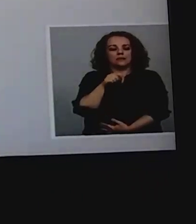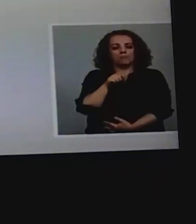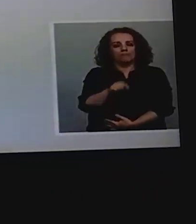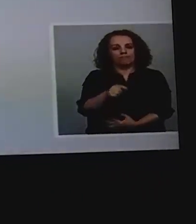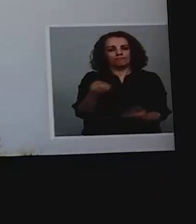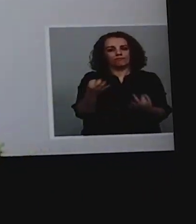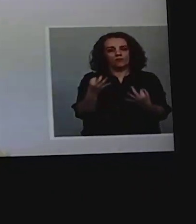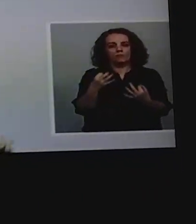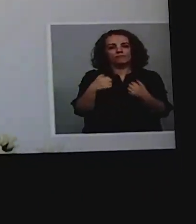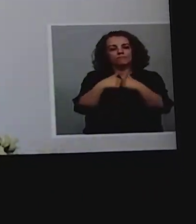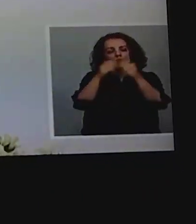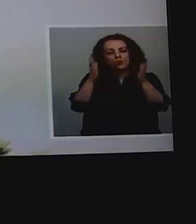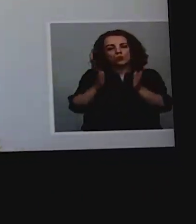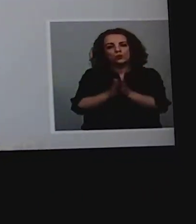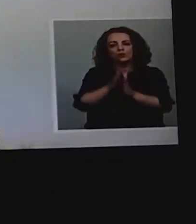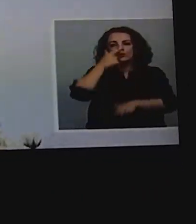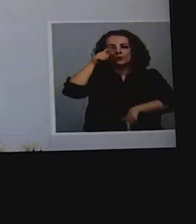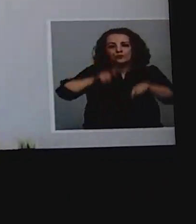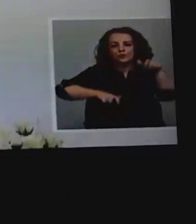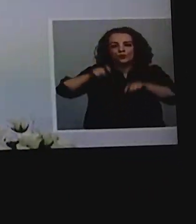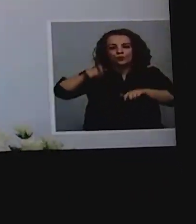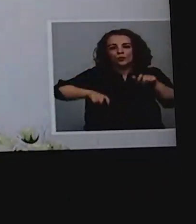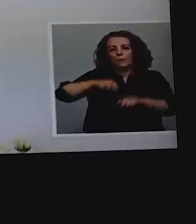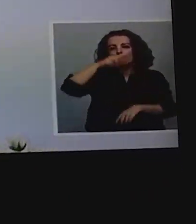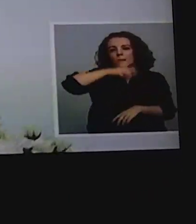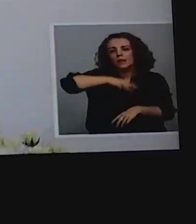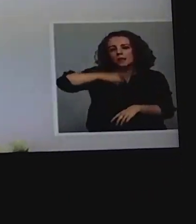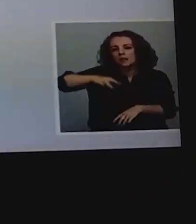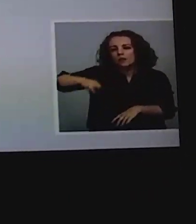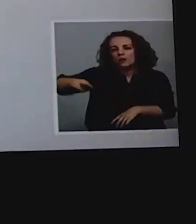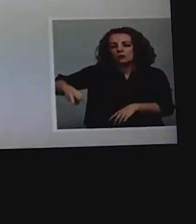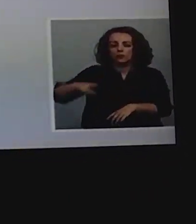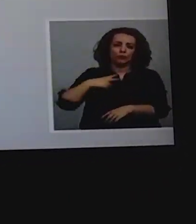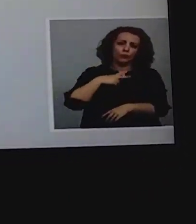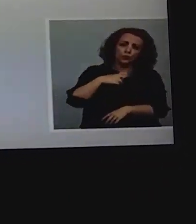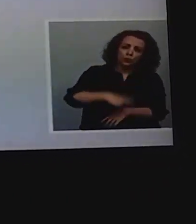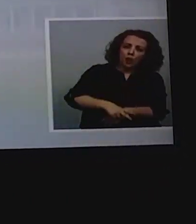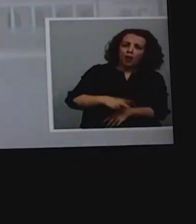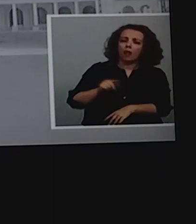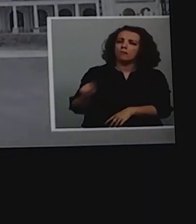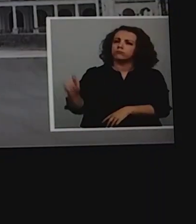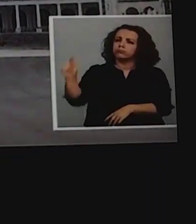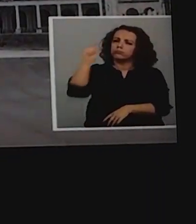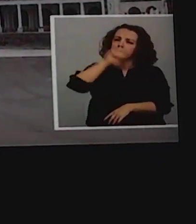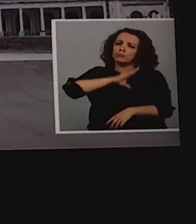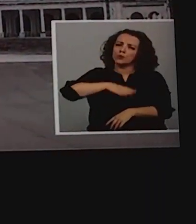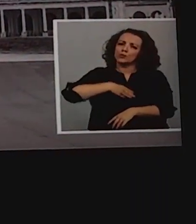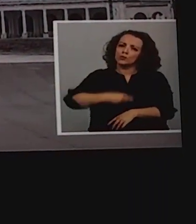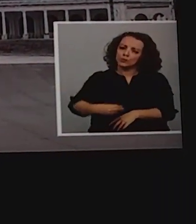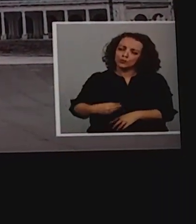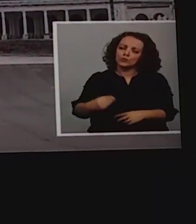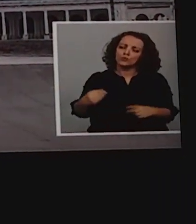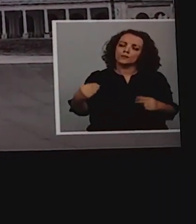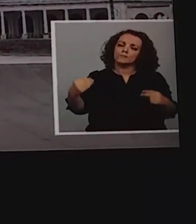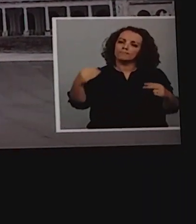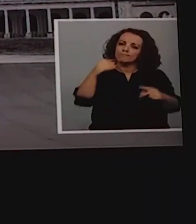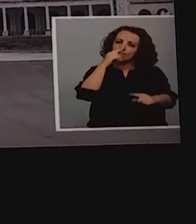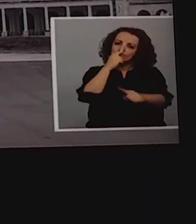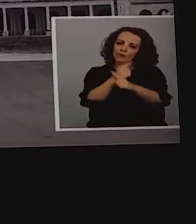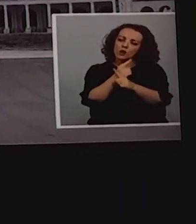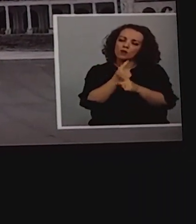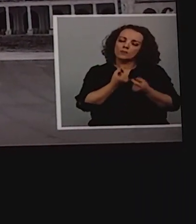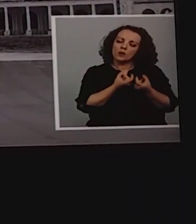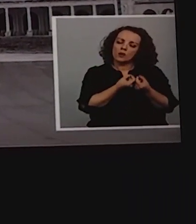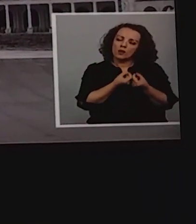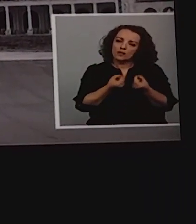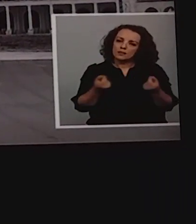pela comunhão de todos os milhões de pessoas que um pouco em Portugal e um pouco por todo o mundo nos acompanham na oração, no espírito,